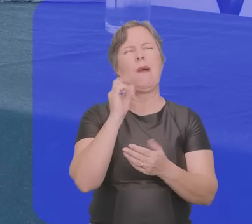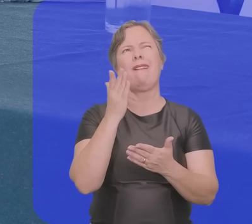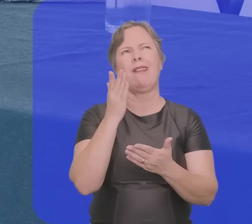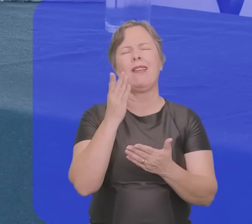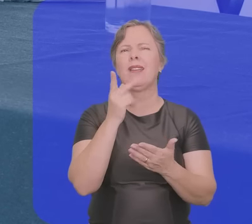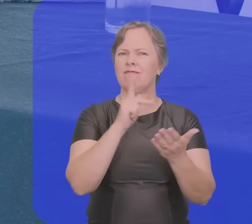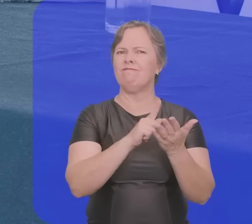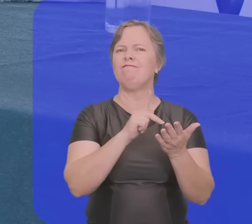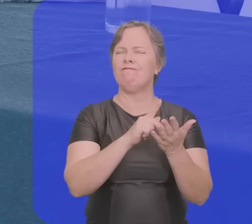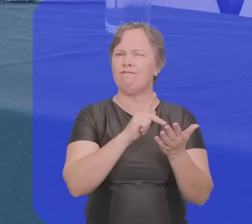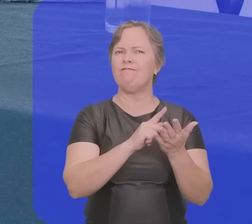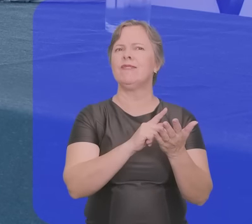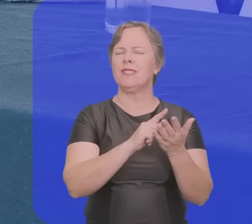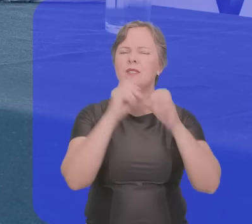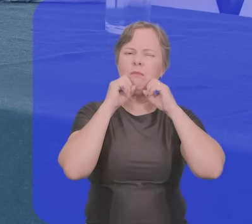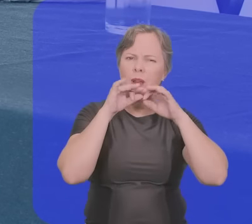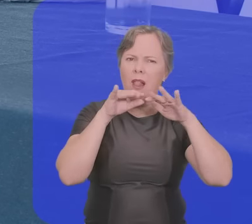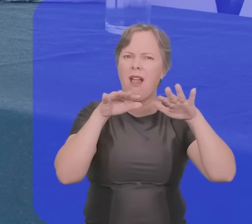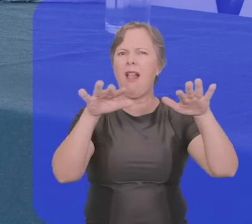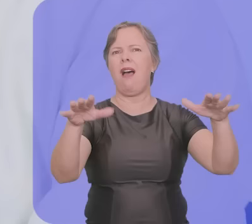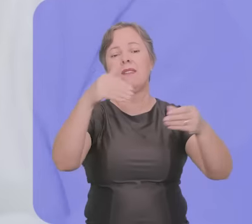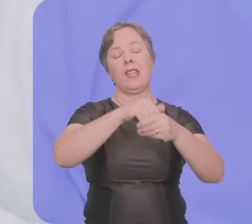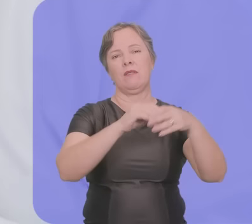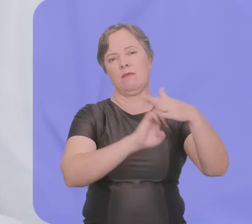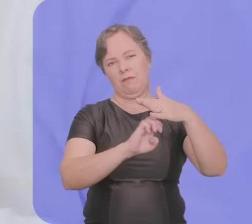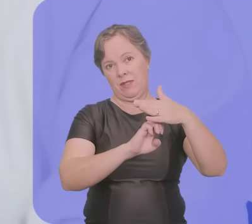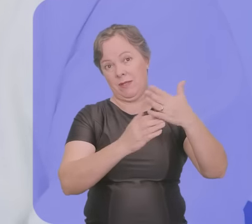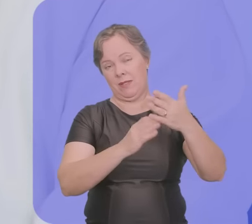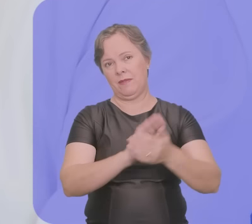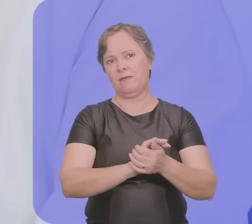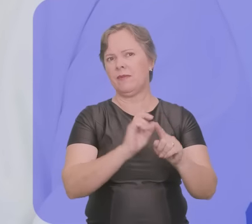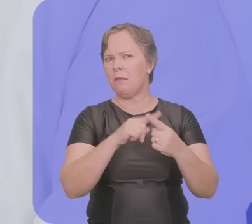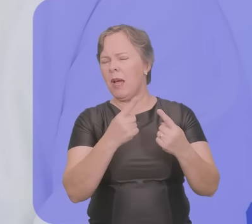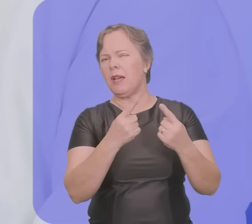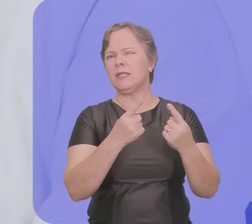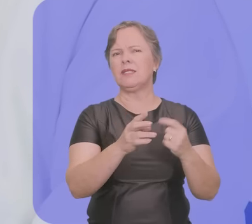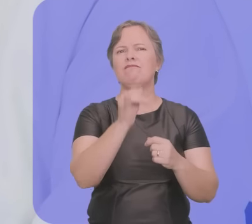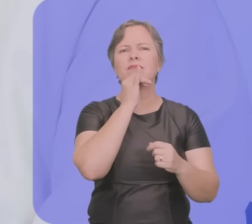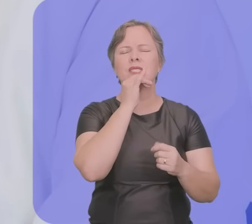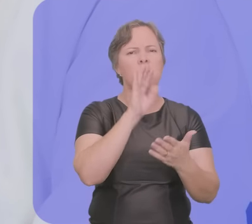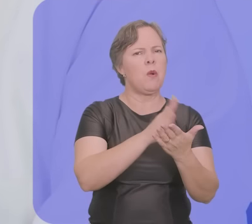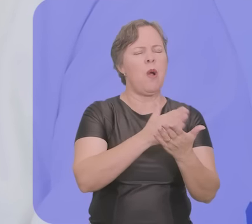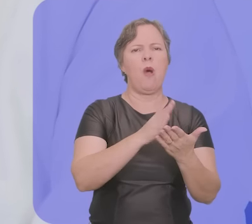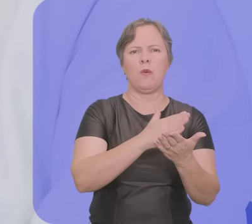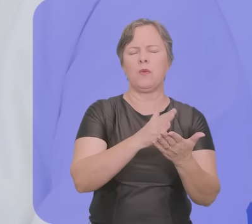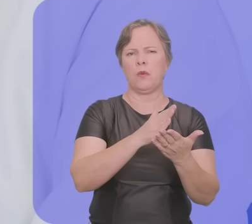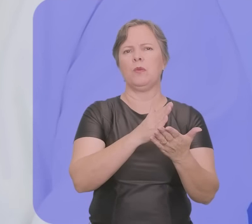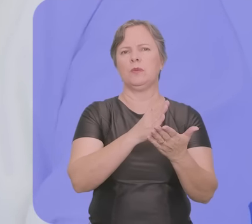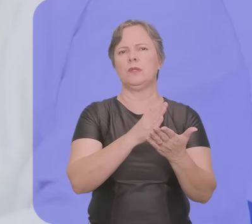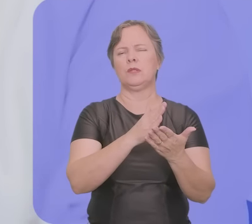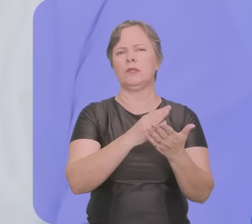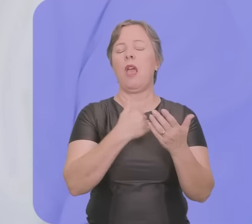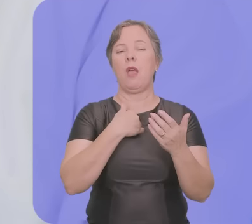bastante difundido. Nas organizações. Mas eu peguei alguns exemplos. Eu era cliente